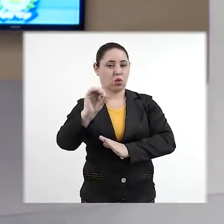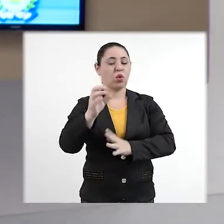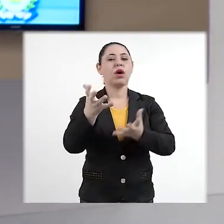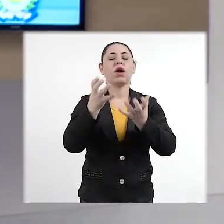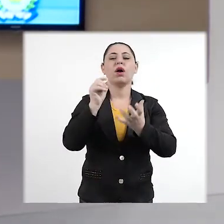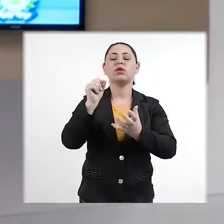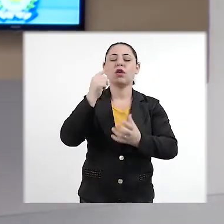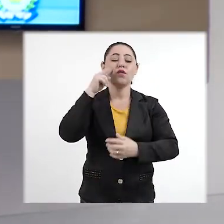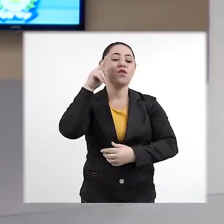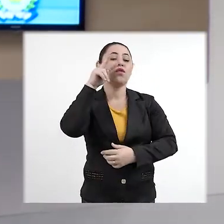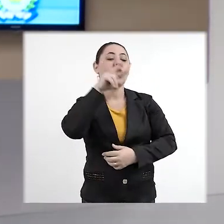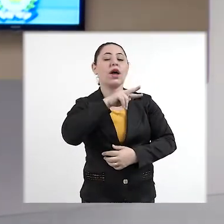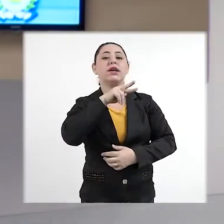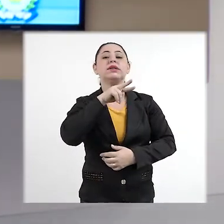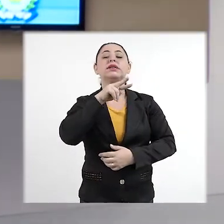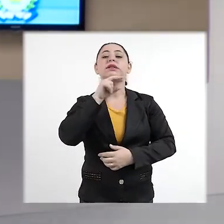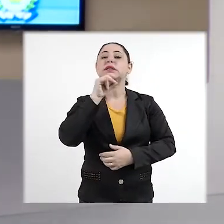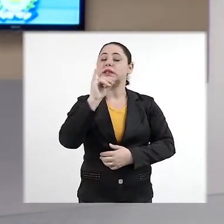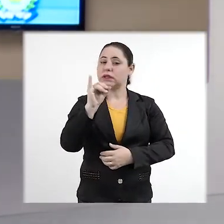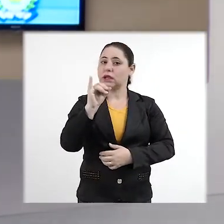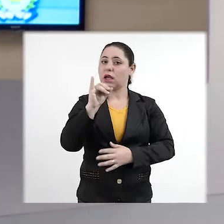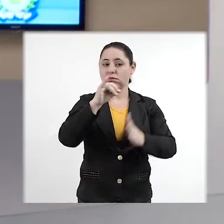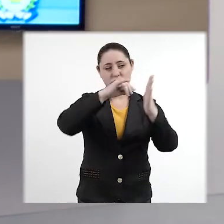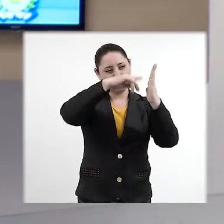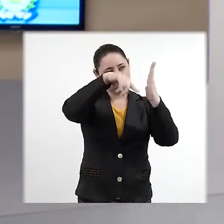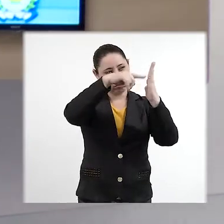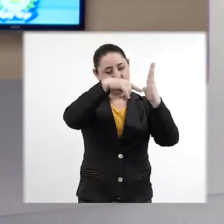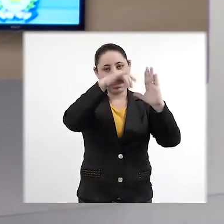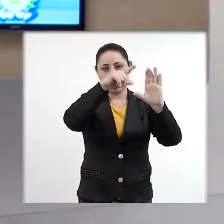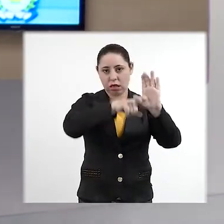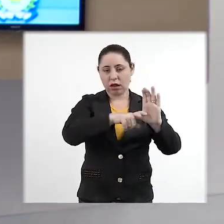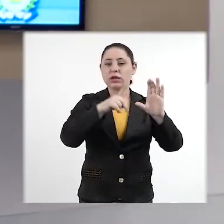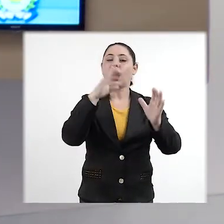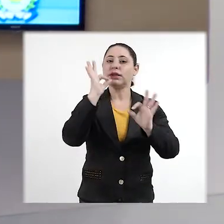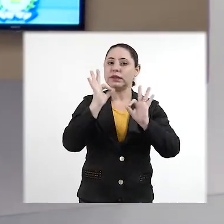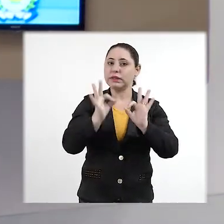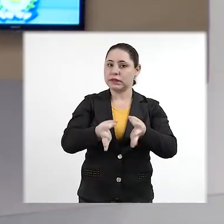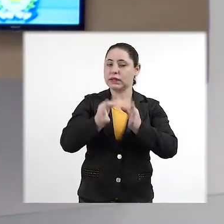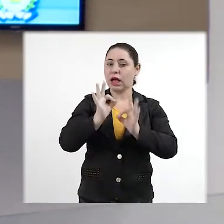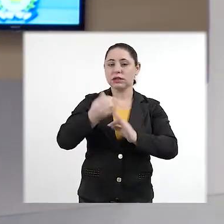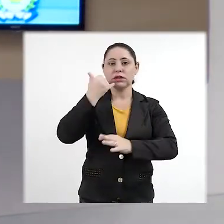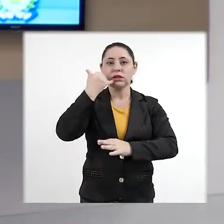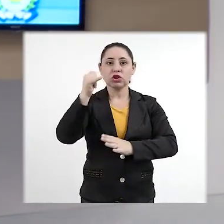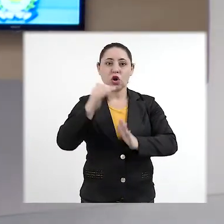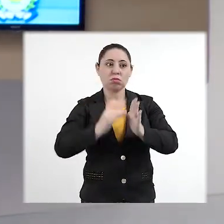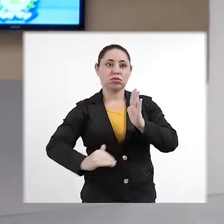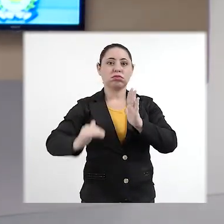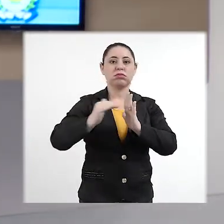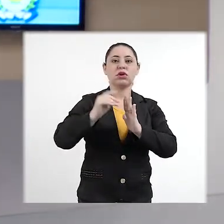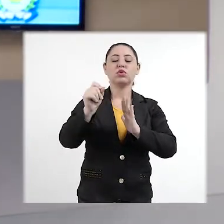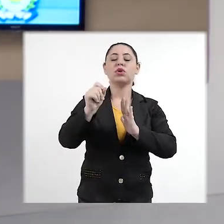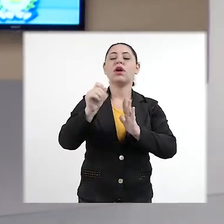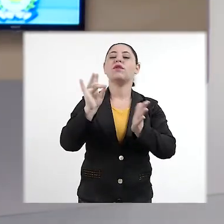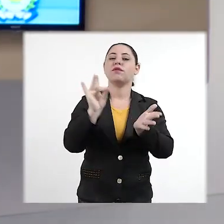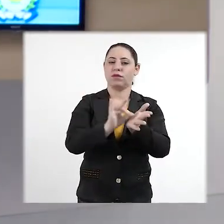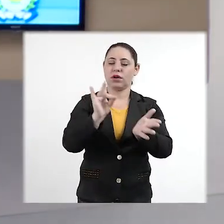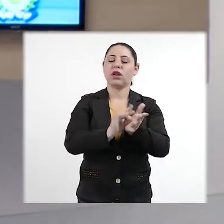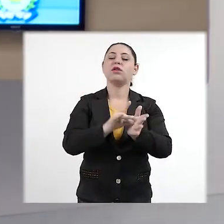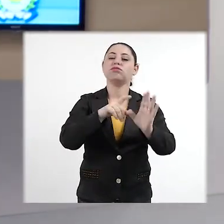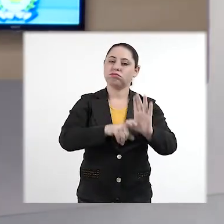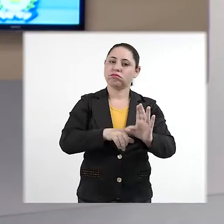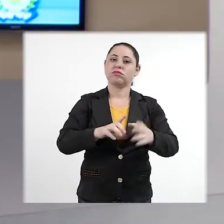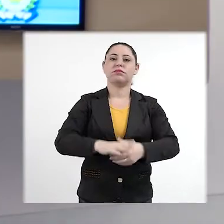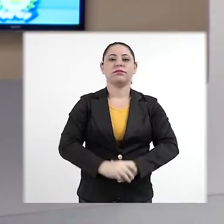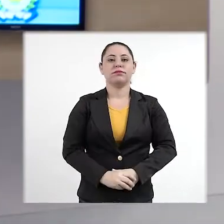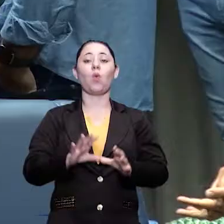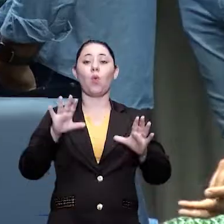Inmetro. A intenção era verificar se esses medidores estão registrando energia a mais do que a